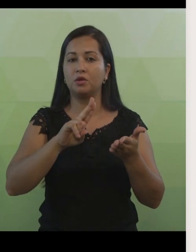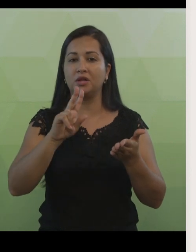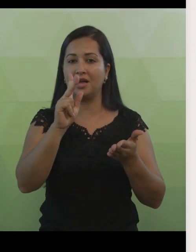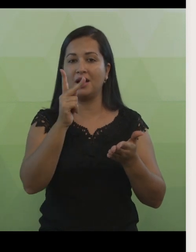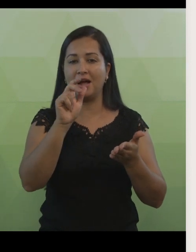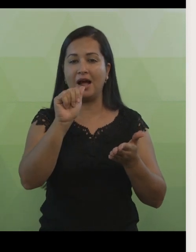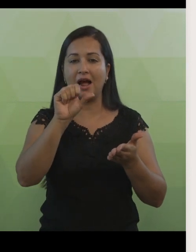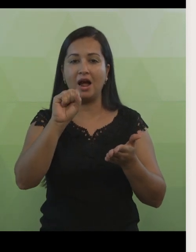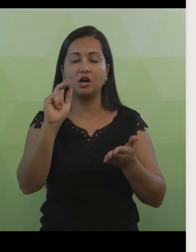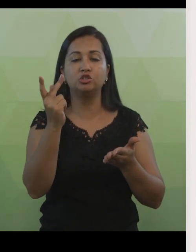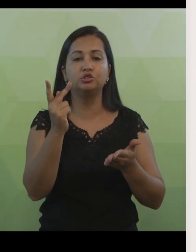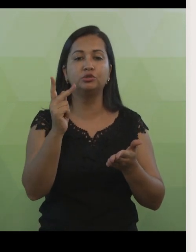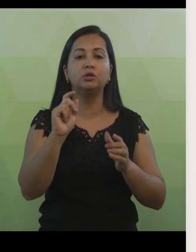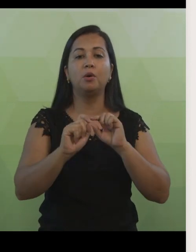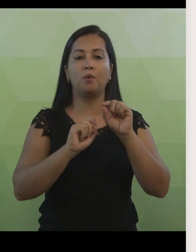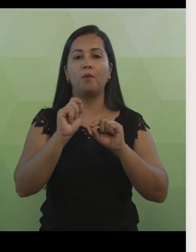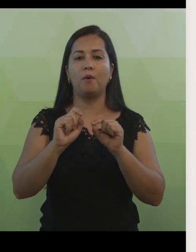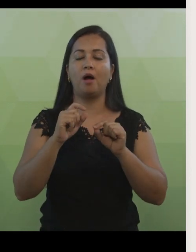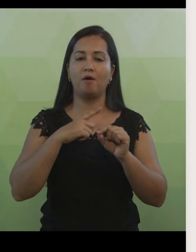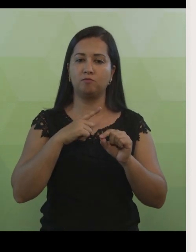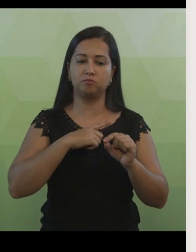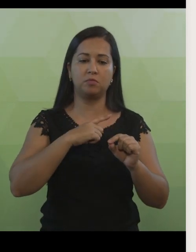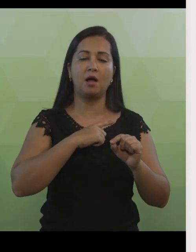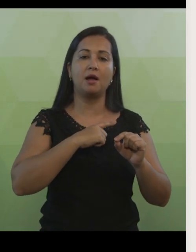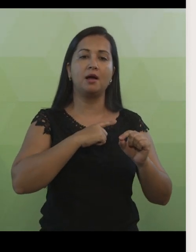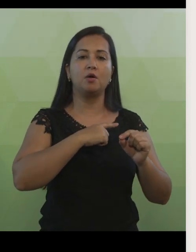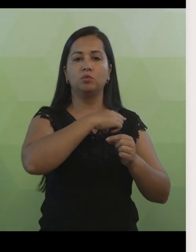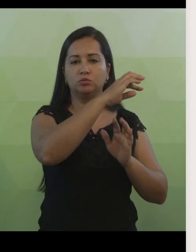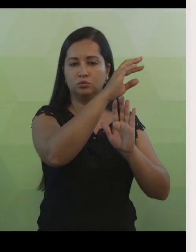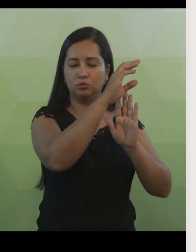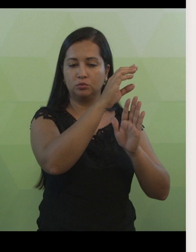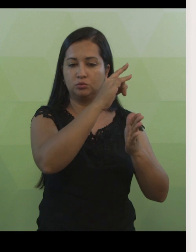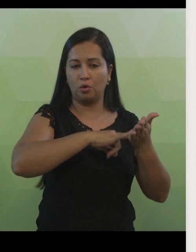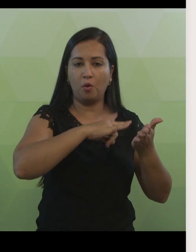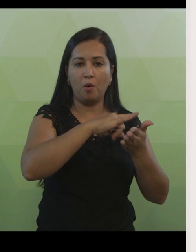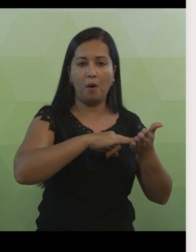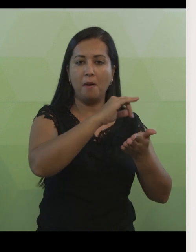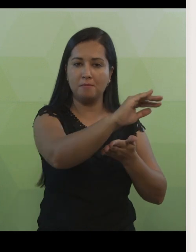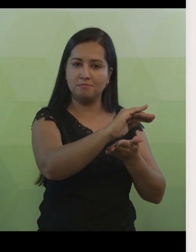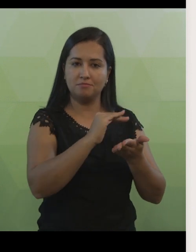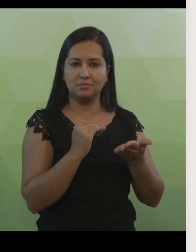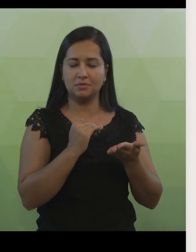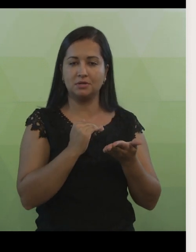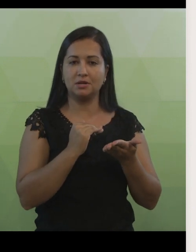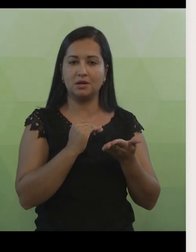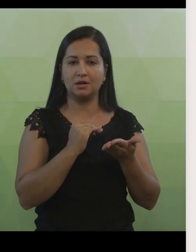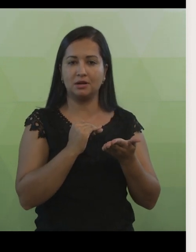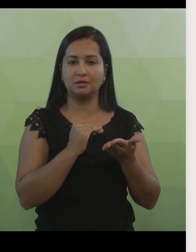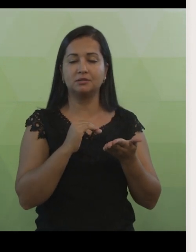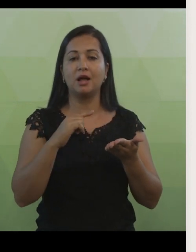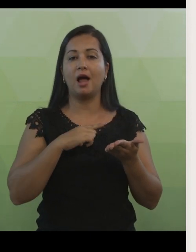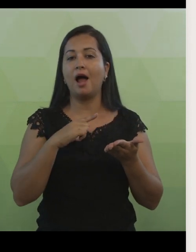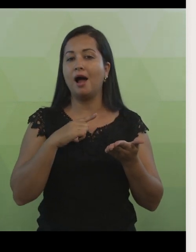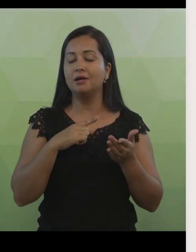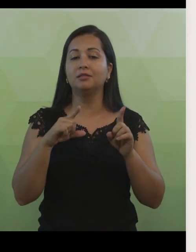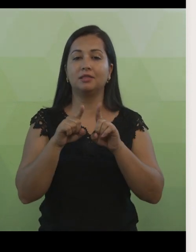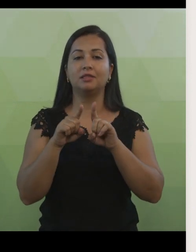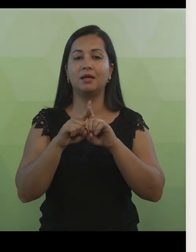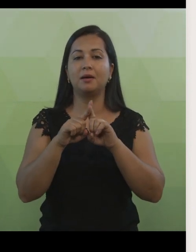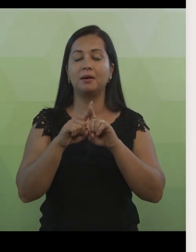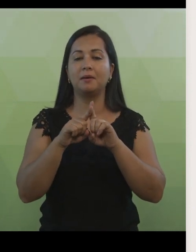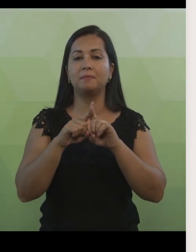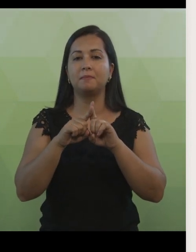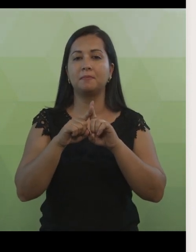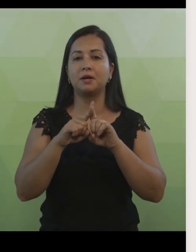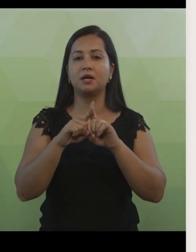Tal função recebe como parâmetros de entrada informações contidas no documento e retorna como saída um valor, um código numérico, que é